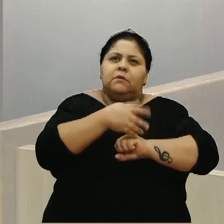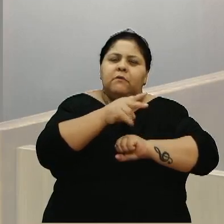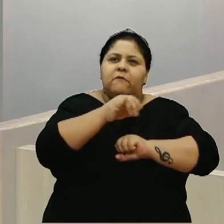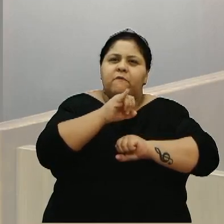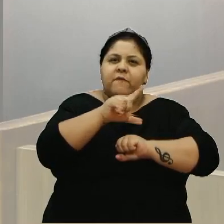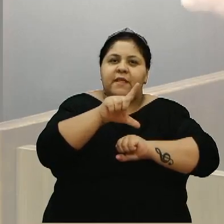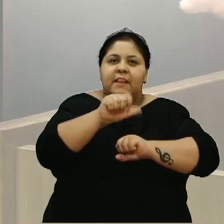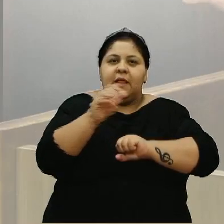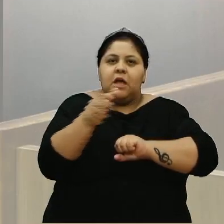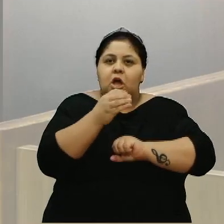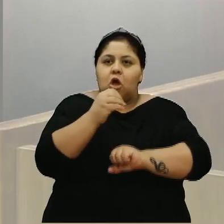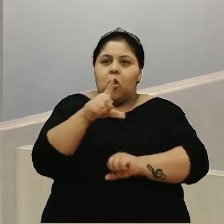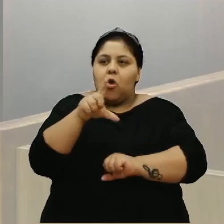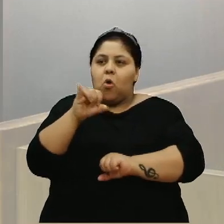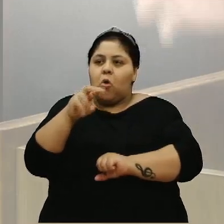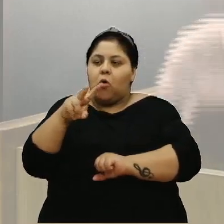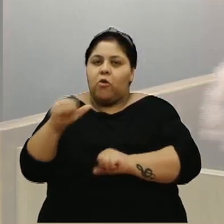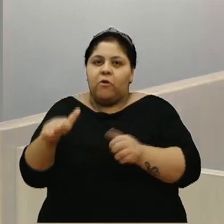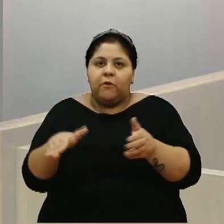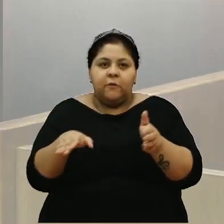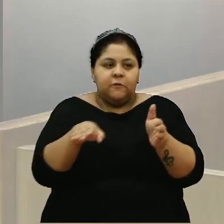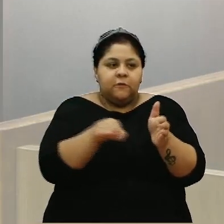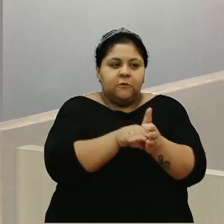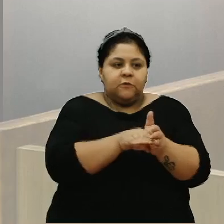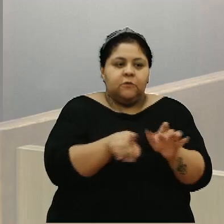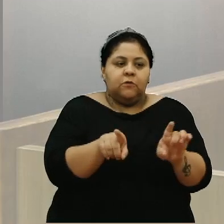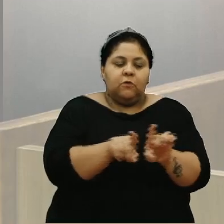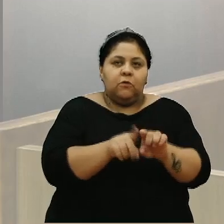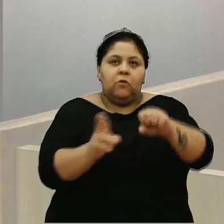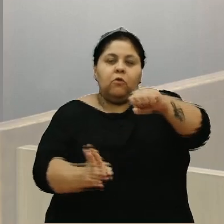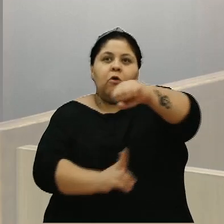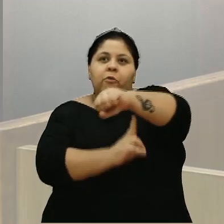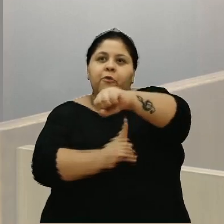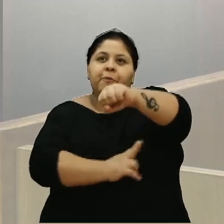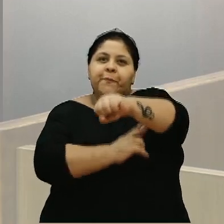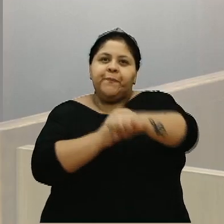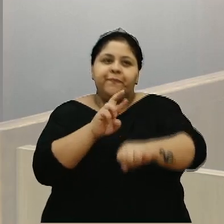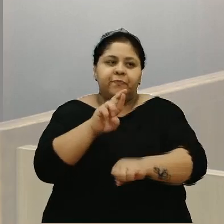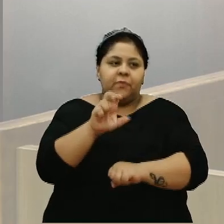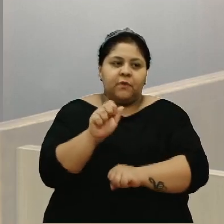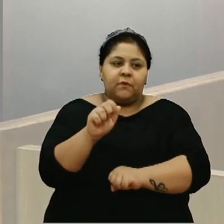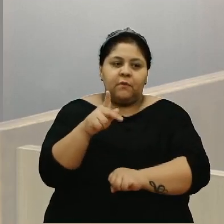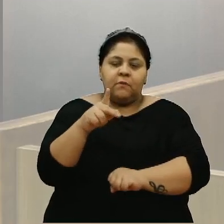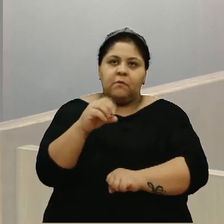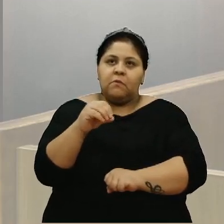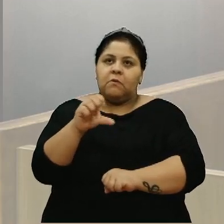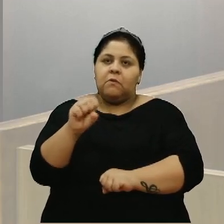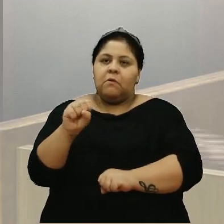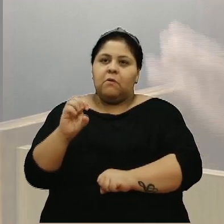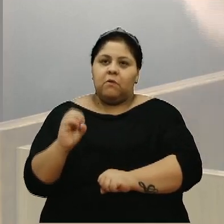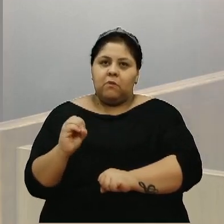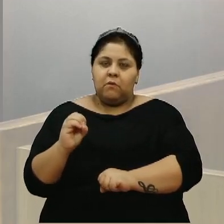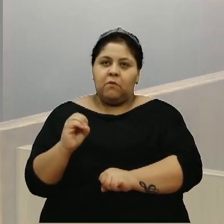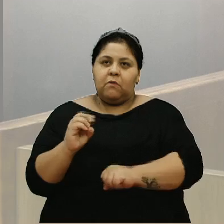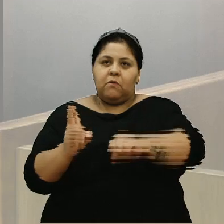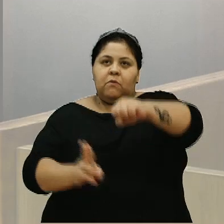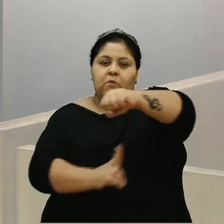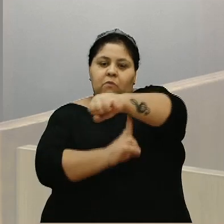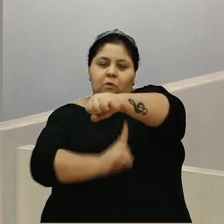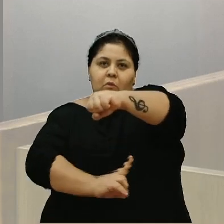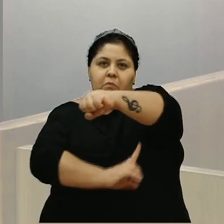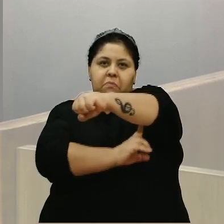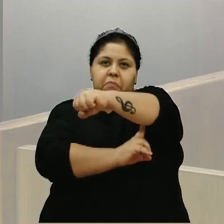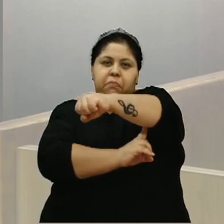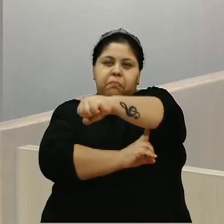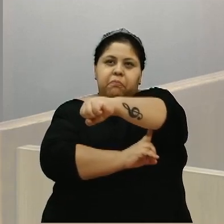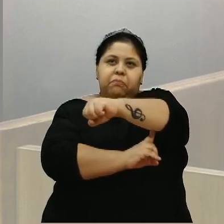Oliva. Chegando na Vila Oliva, você vai até a Ponte do Raposo e logo mais você passando a Ponte do Raposo ali,